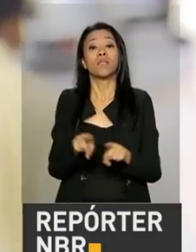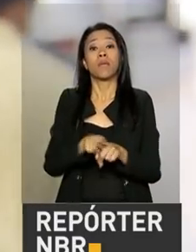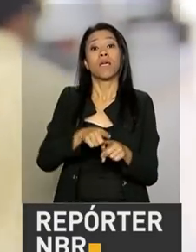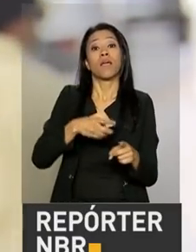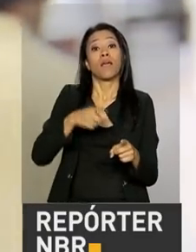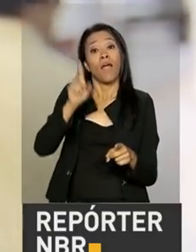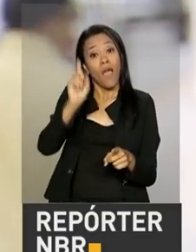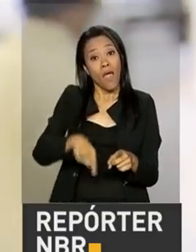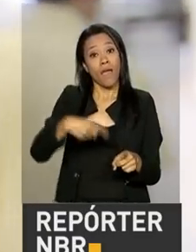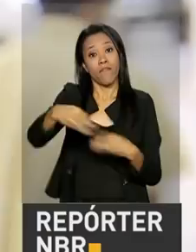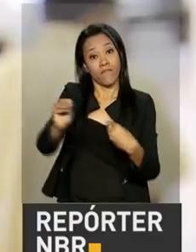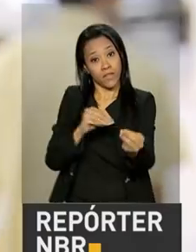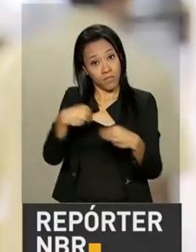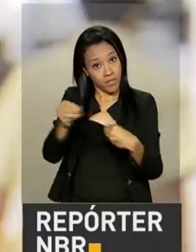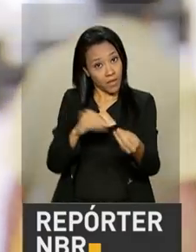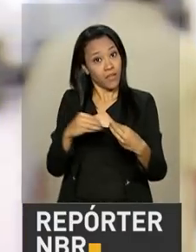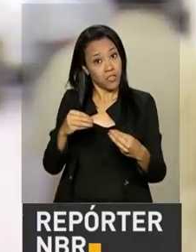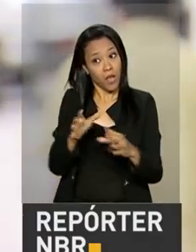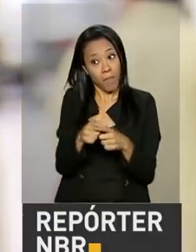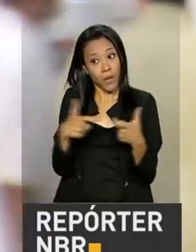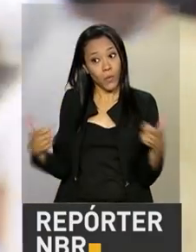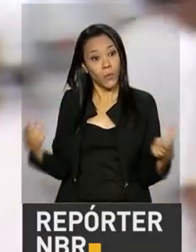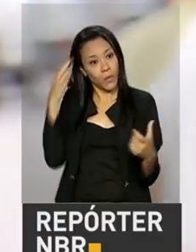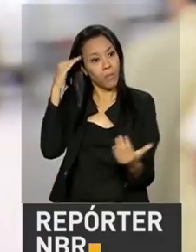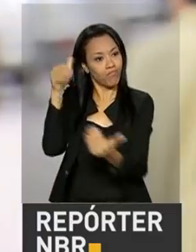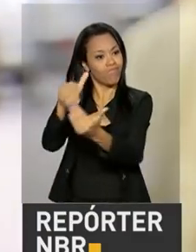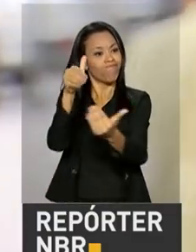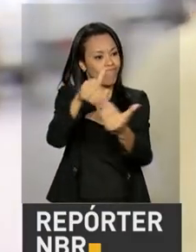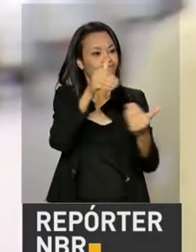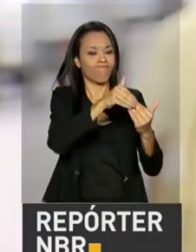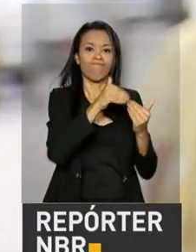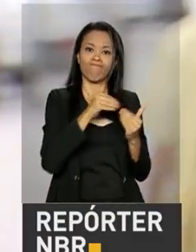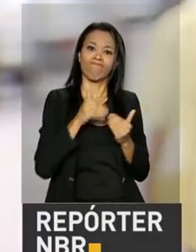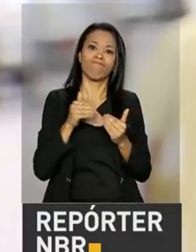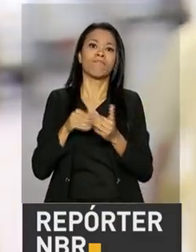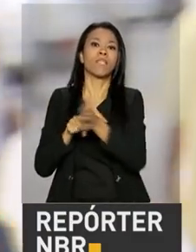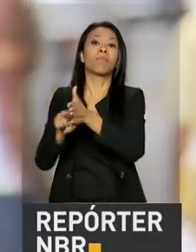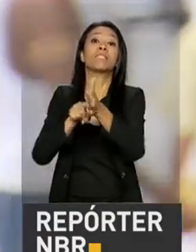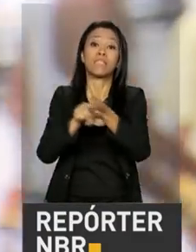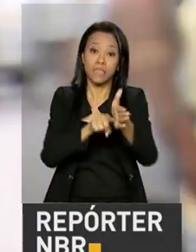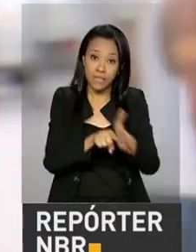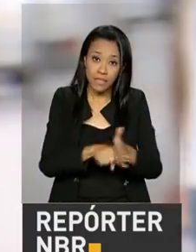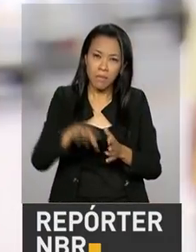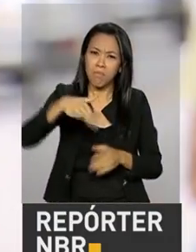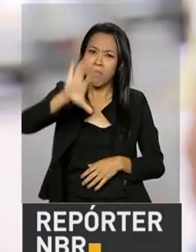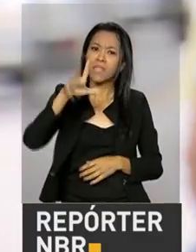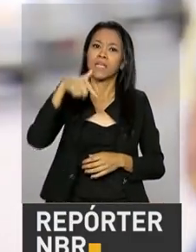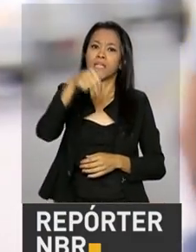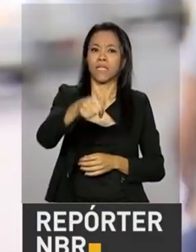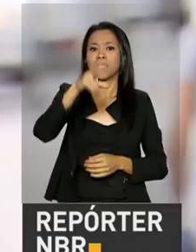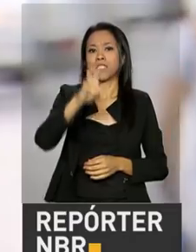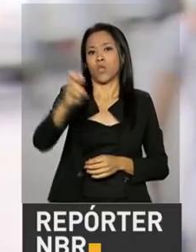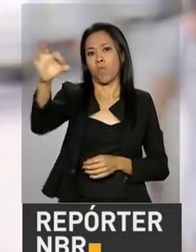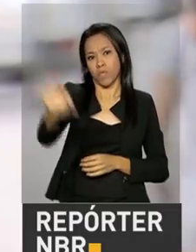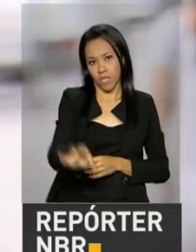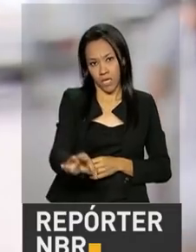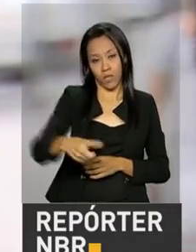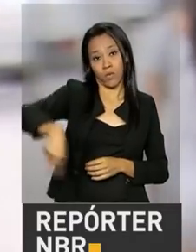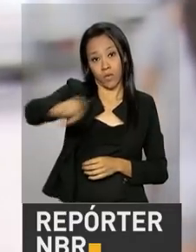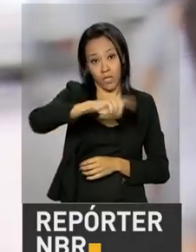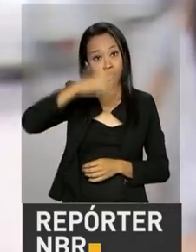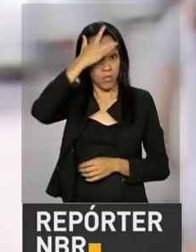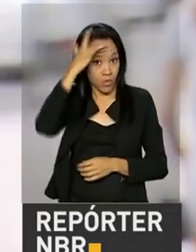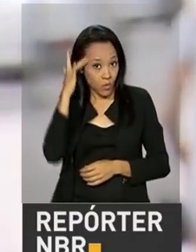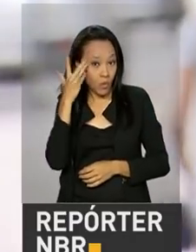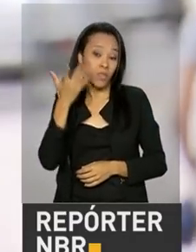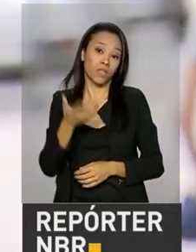foi o quesito com maior satisfação entre as pessoas que participaram do estudo mais de 75 por cento dos empregados